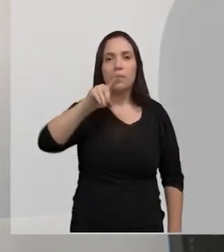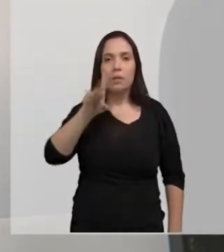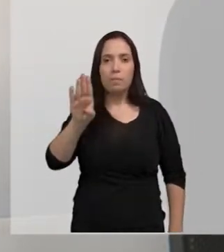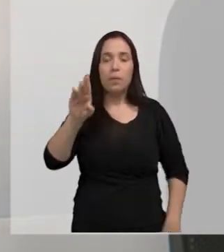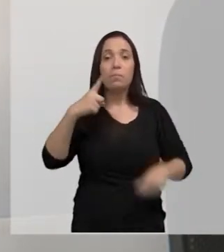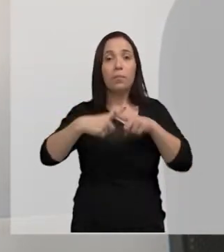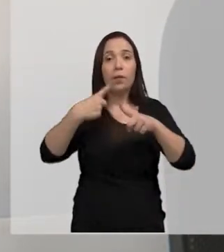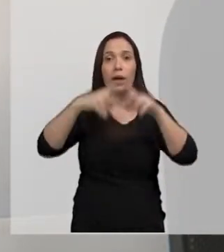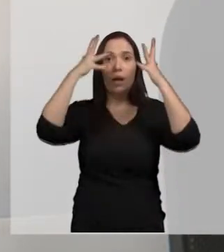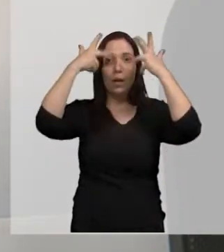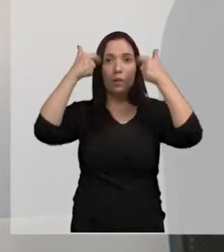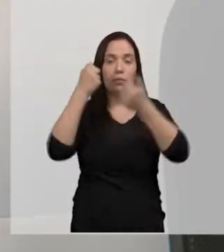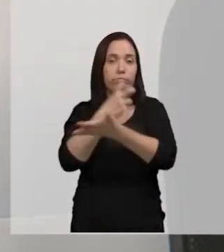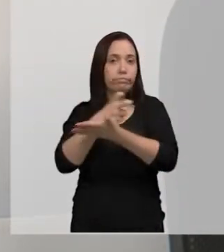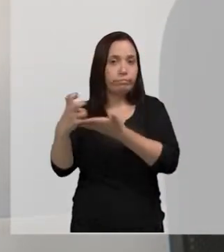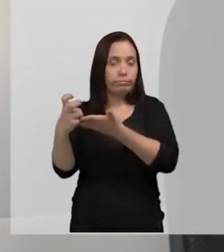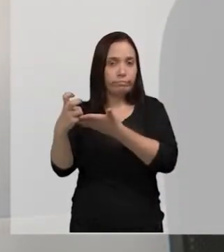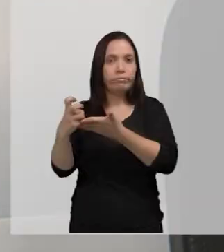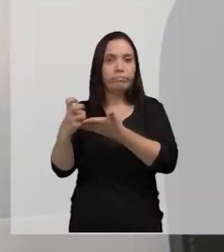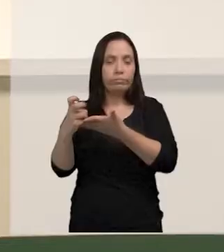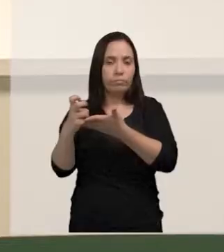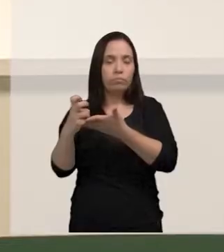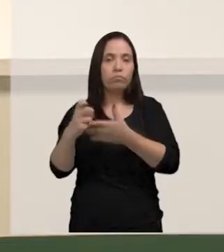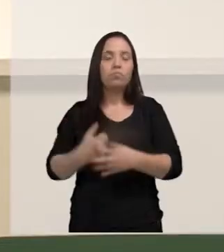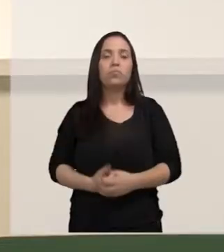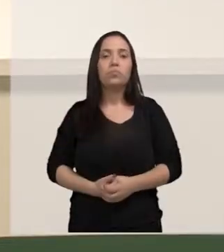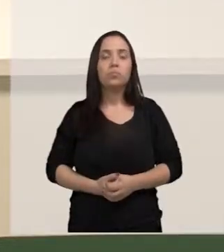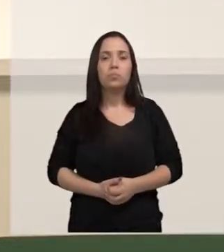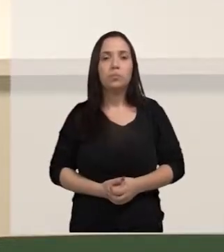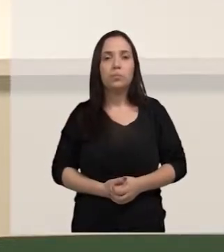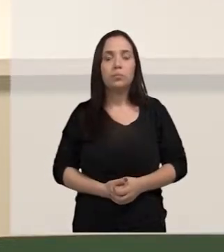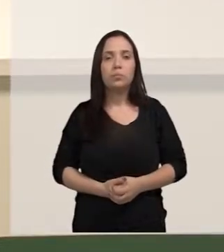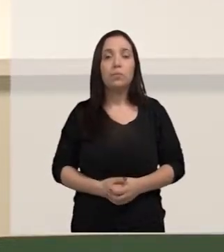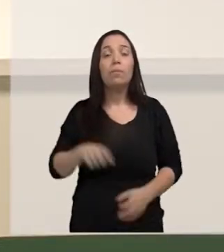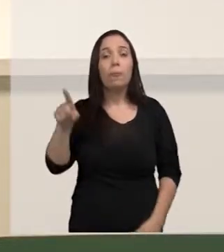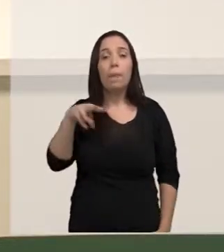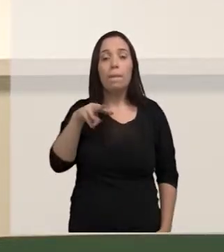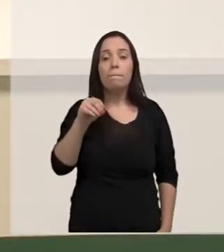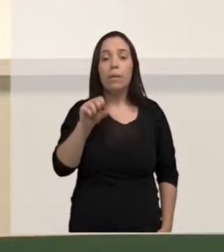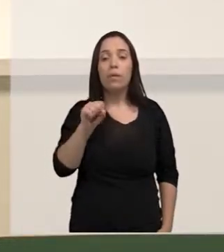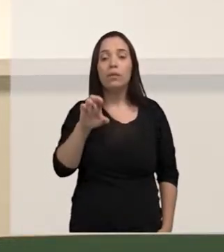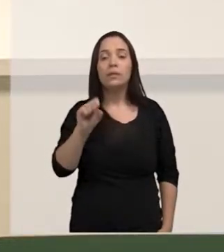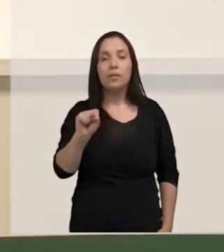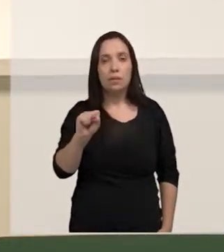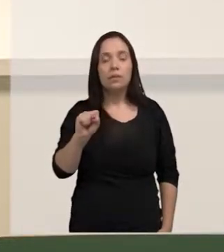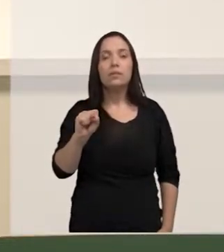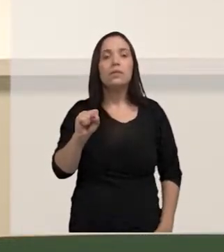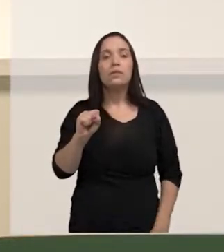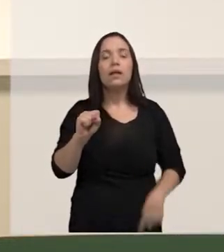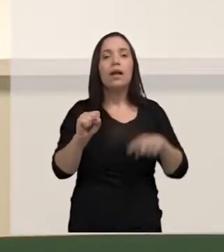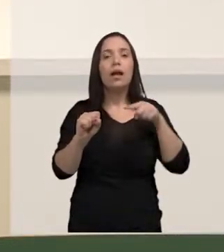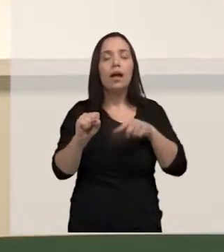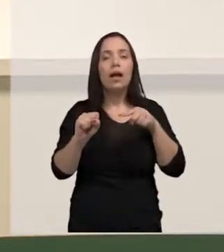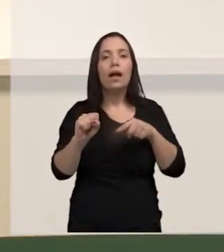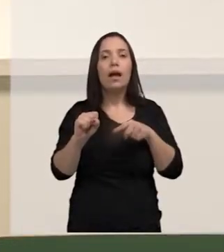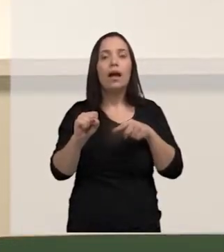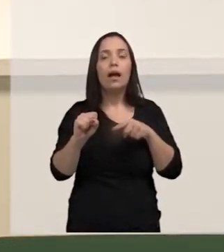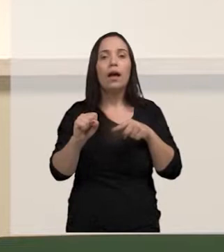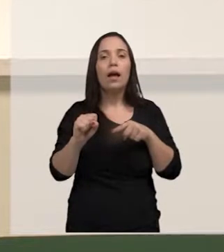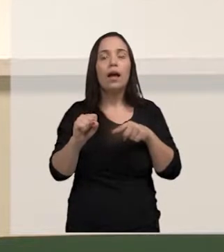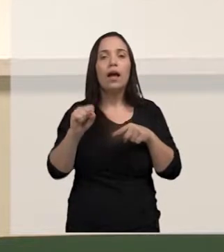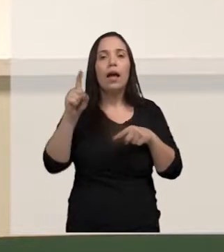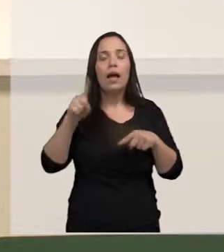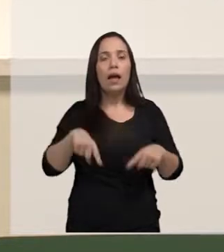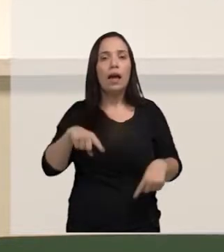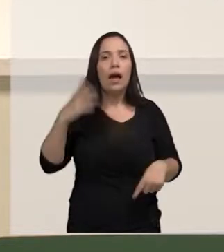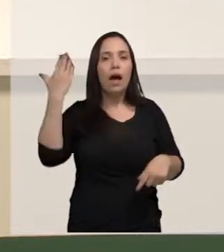do Eunício aí, da perda do mandato do Eunício. O Moses, que foi lançado inicialmente numa composição